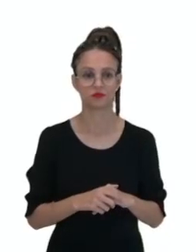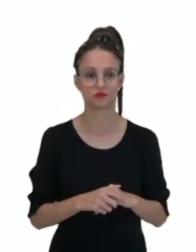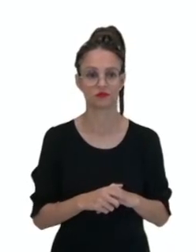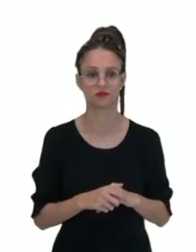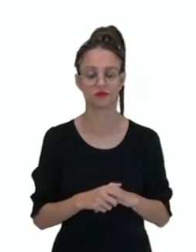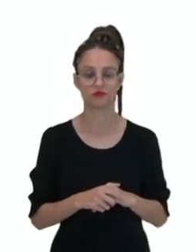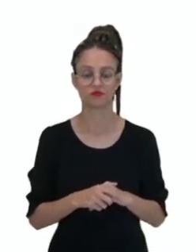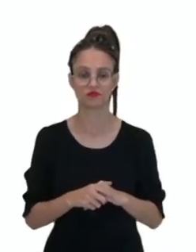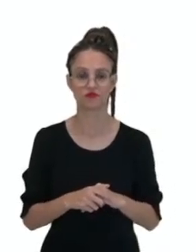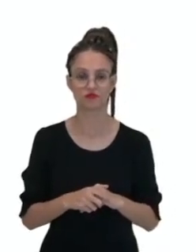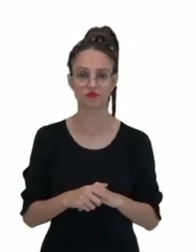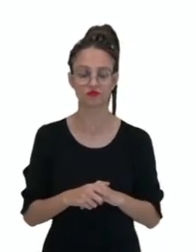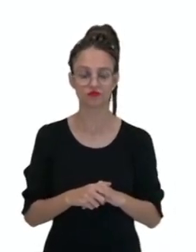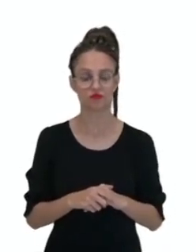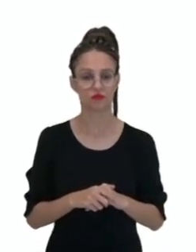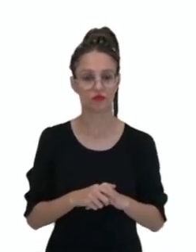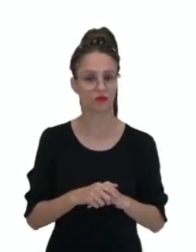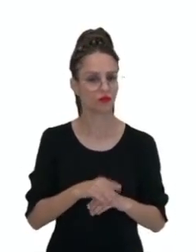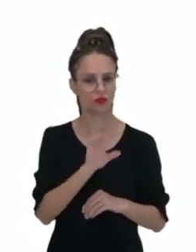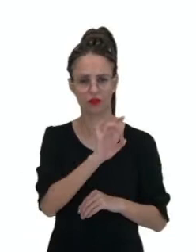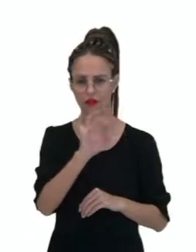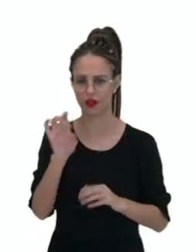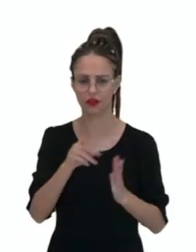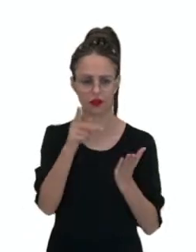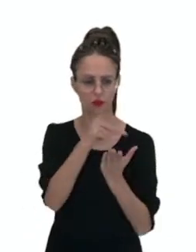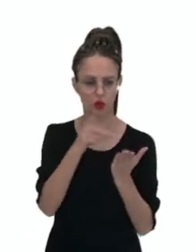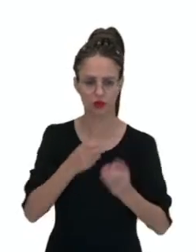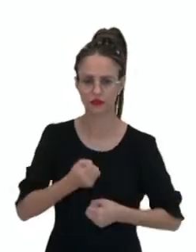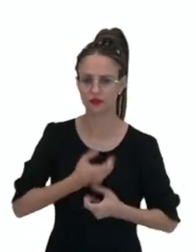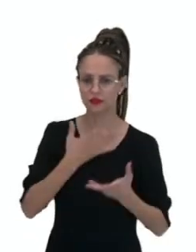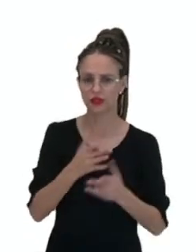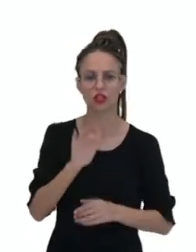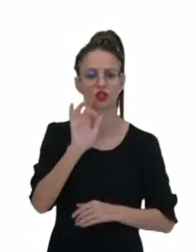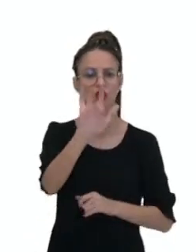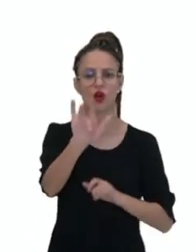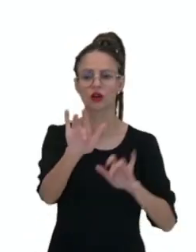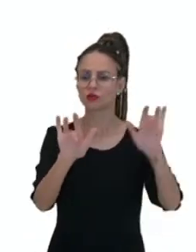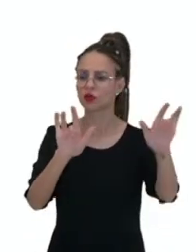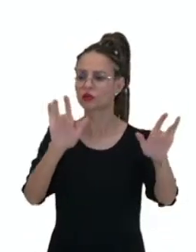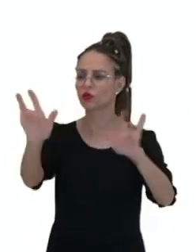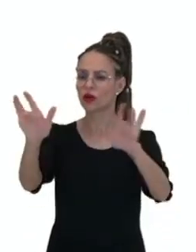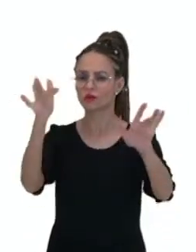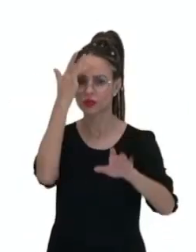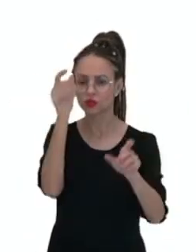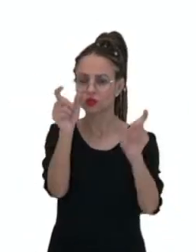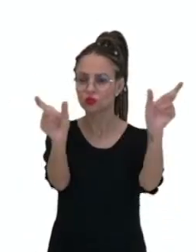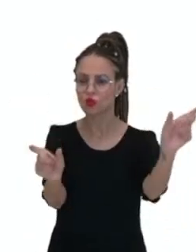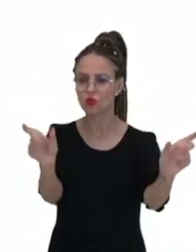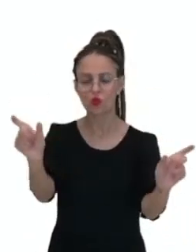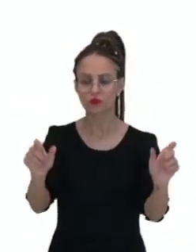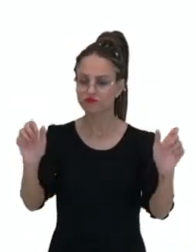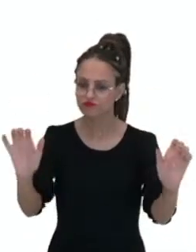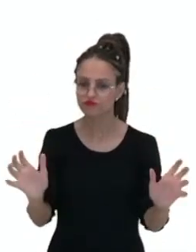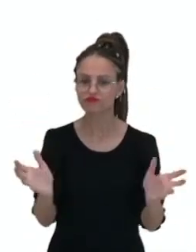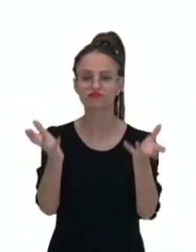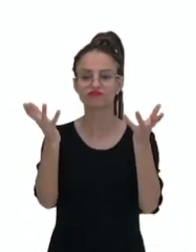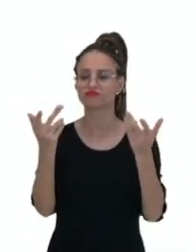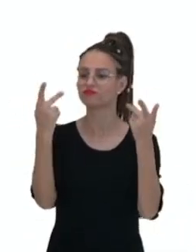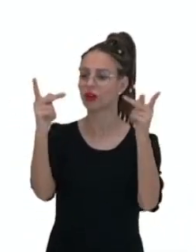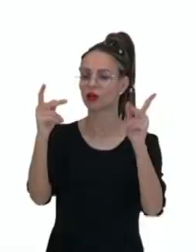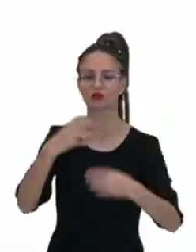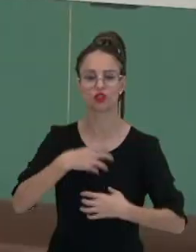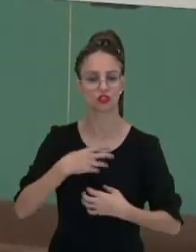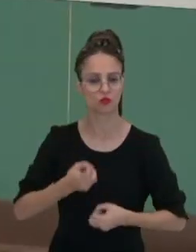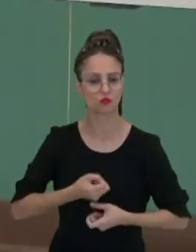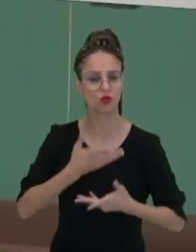Que cada poesia é capaz de tocar cada pessoa e despertar nela o quê? O seu lado lírico. E